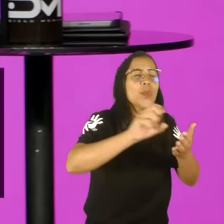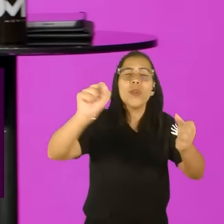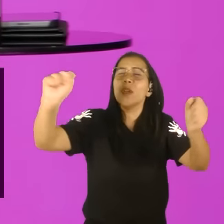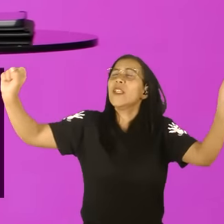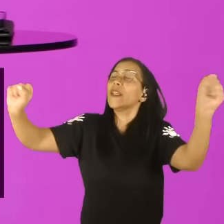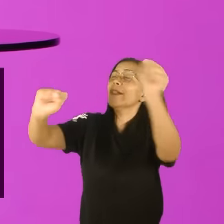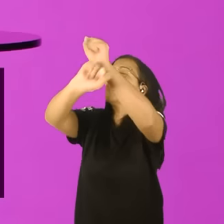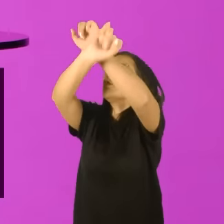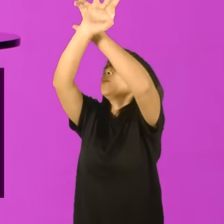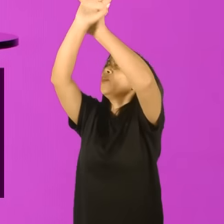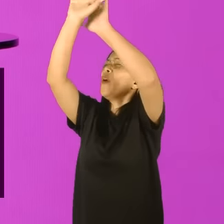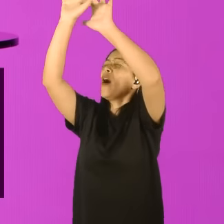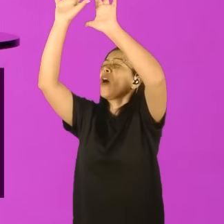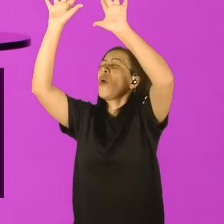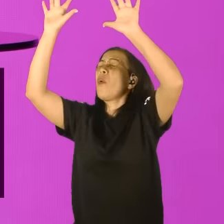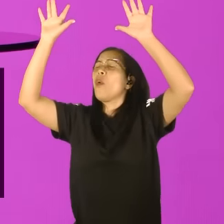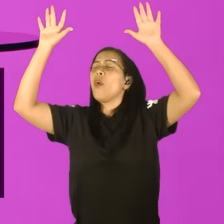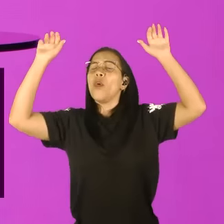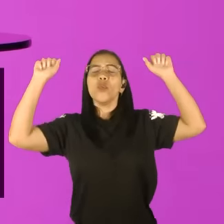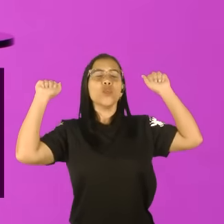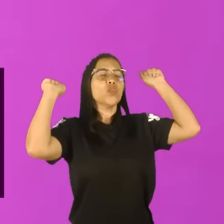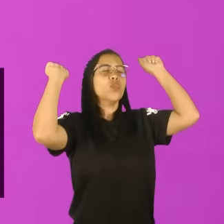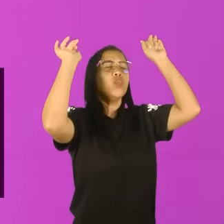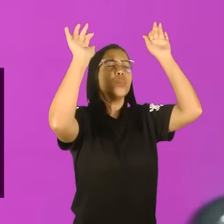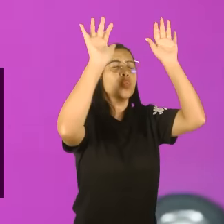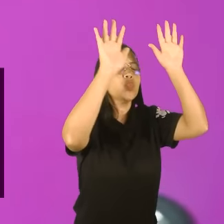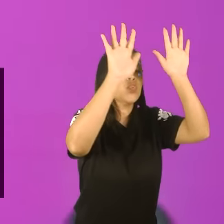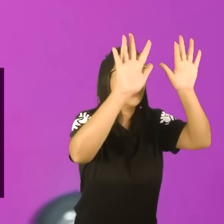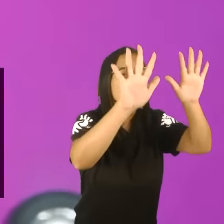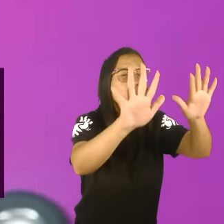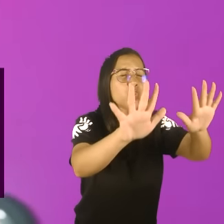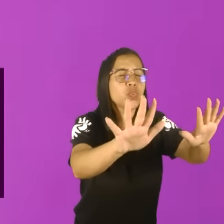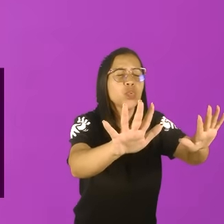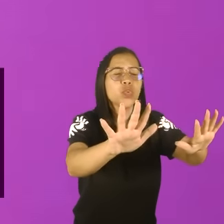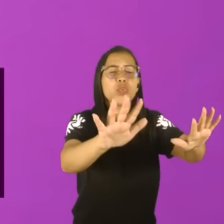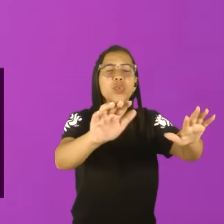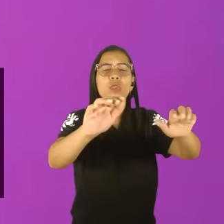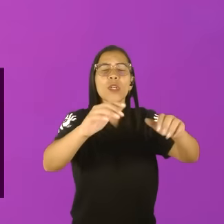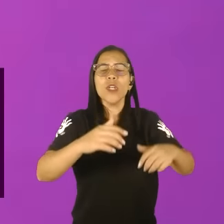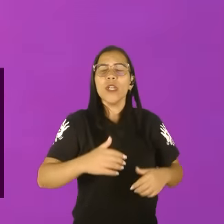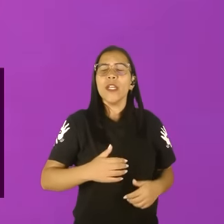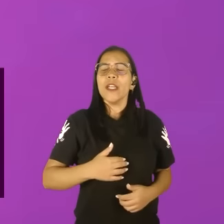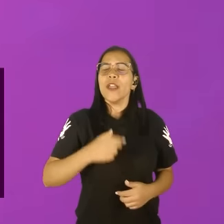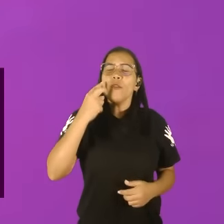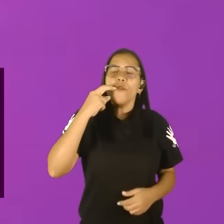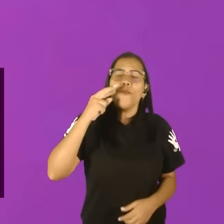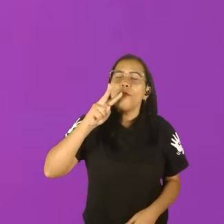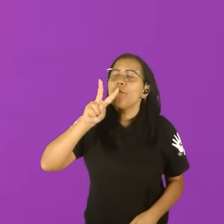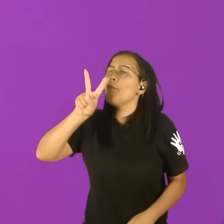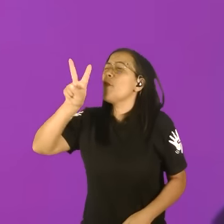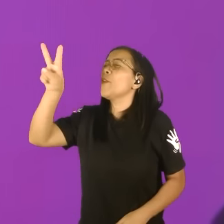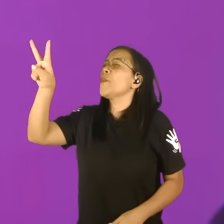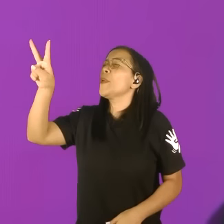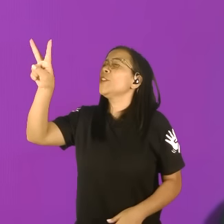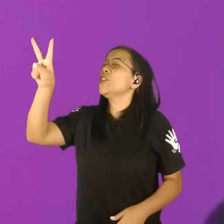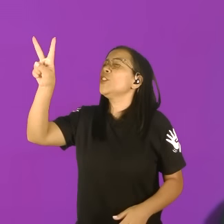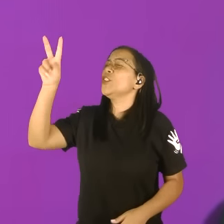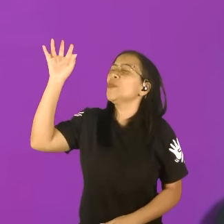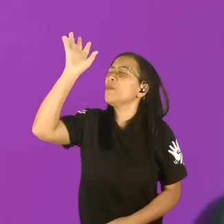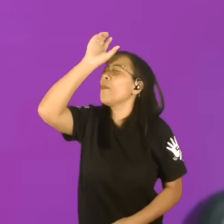voz, toca nas áreas mais importantes da minha vida. Encha-me do teu espírito. Renova a minha